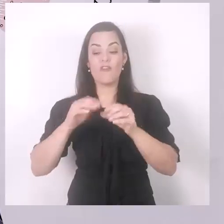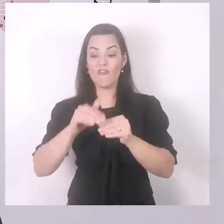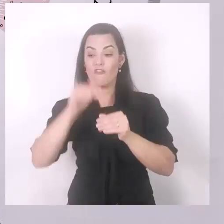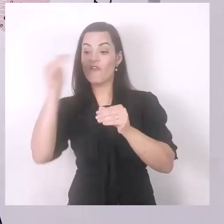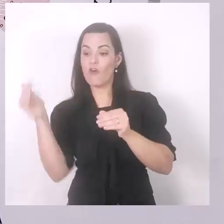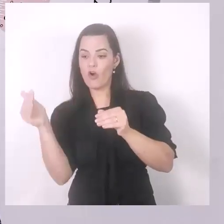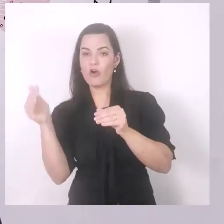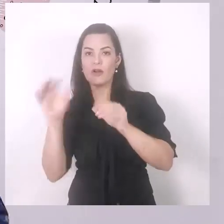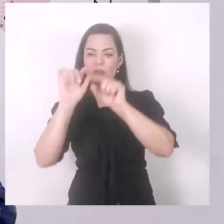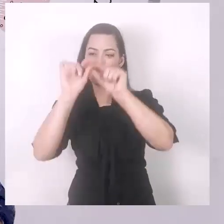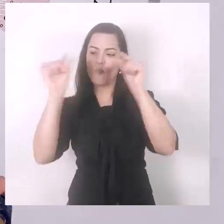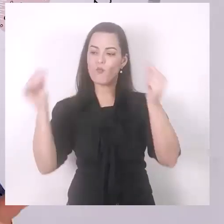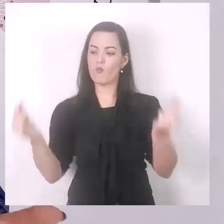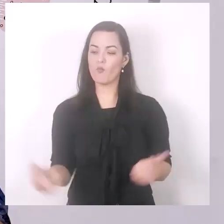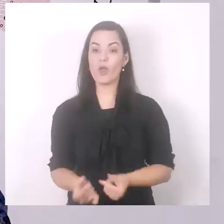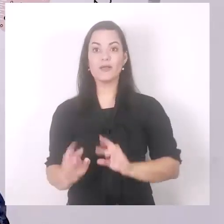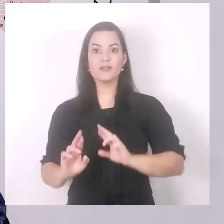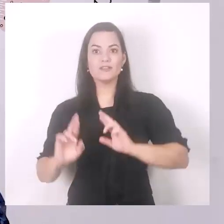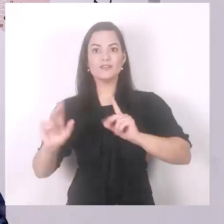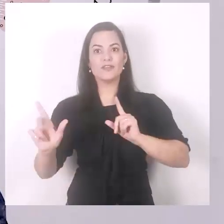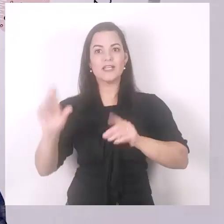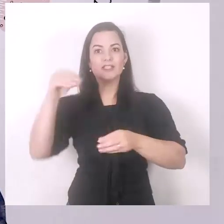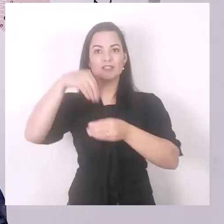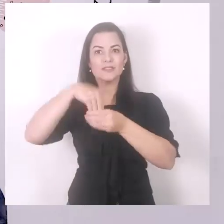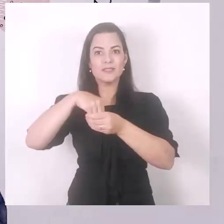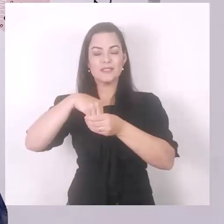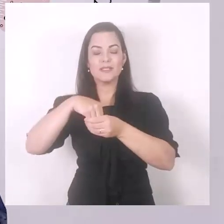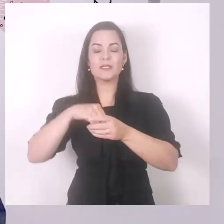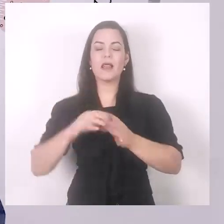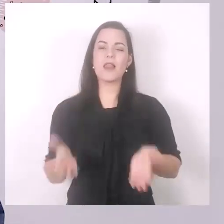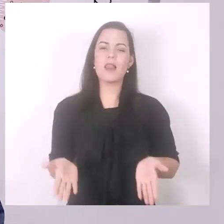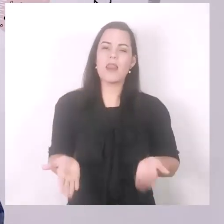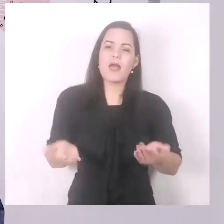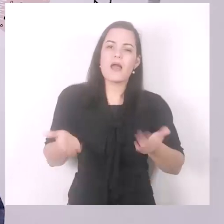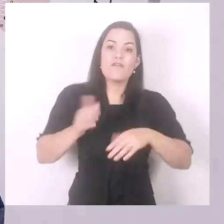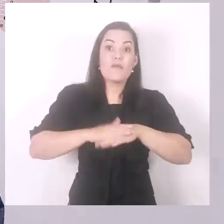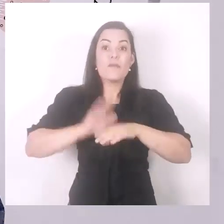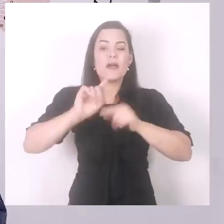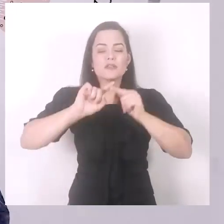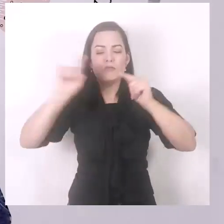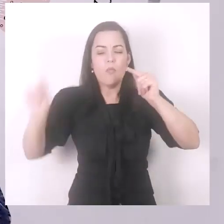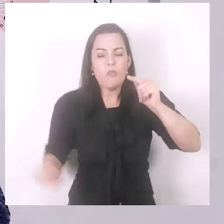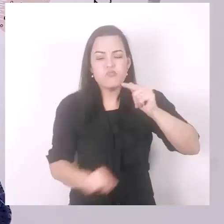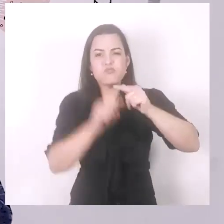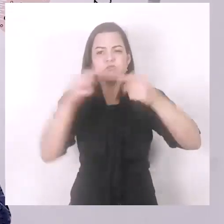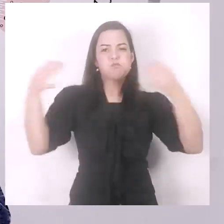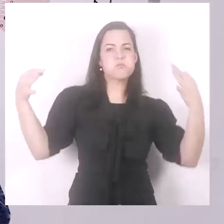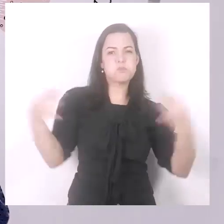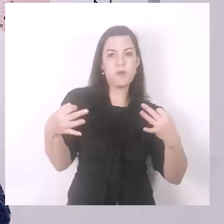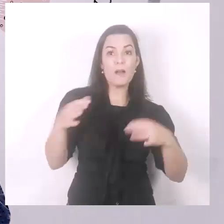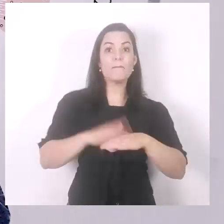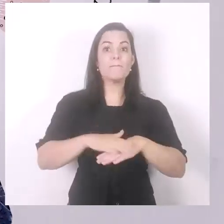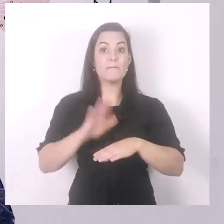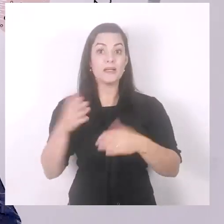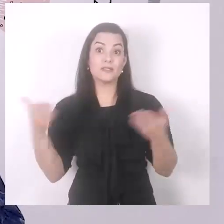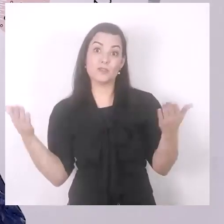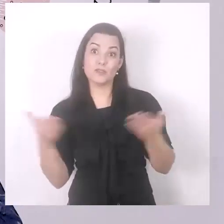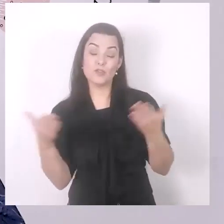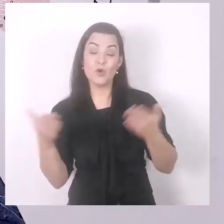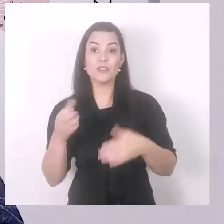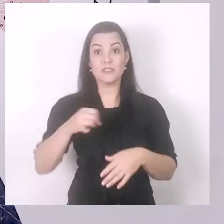parte interna. Elas foram ficando mais leves, mais arredondadas e hoje, turma,